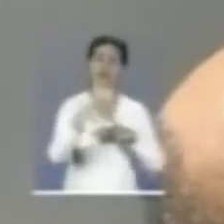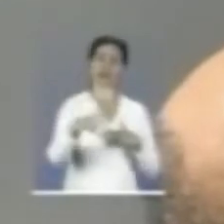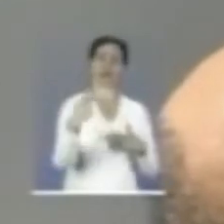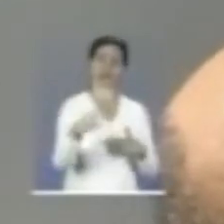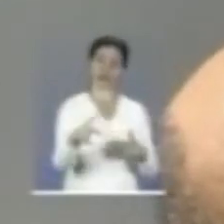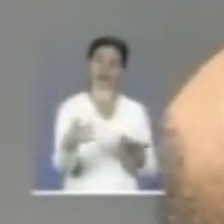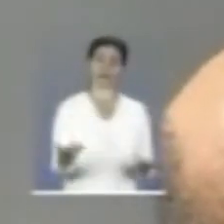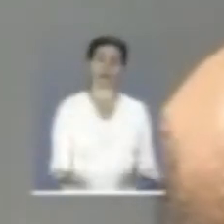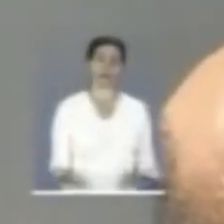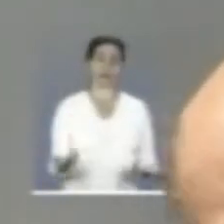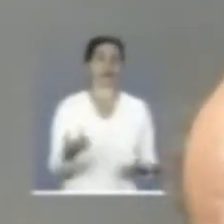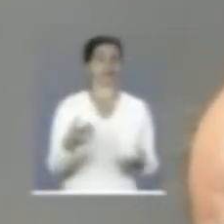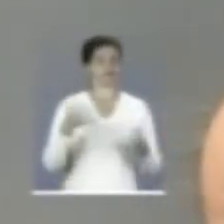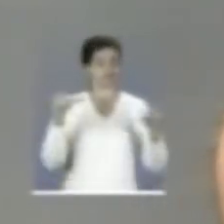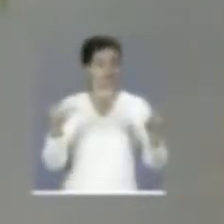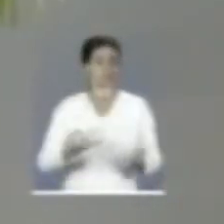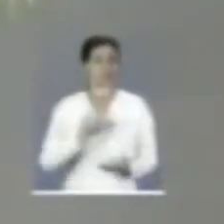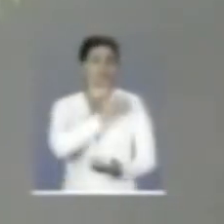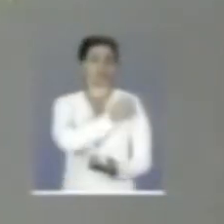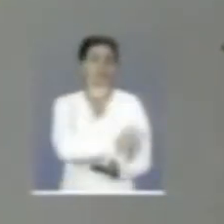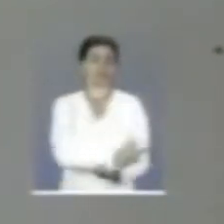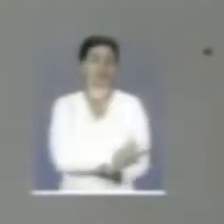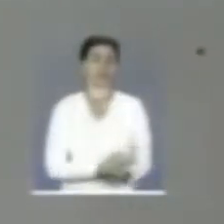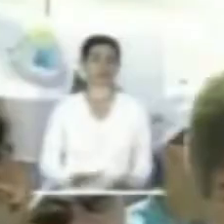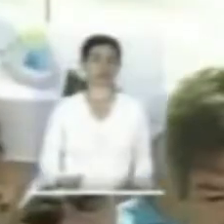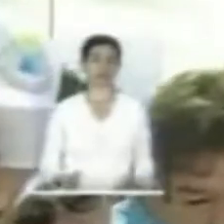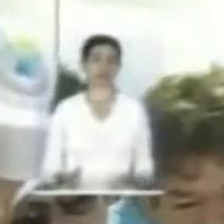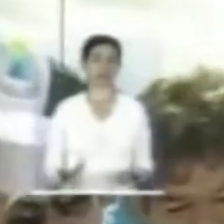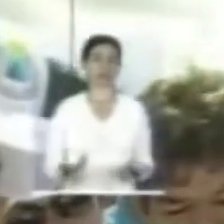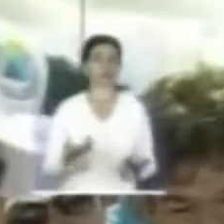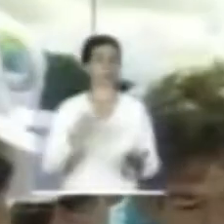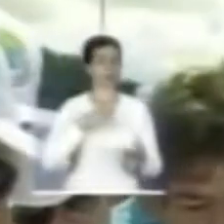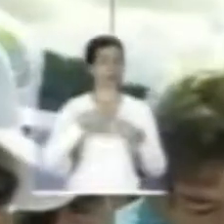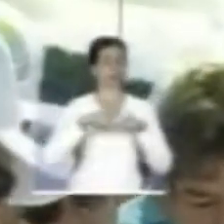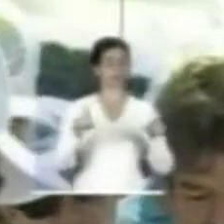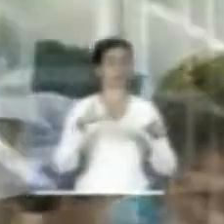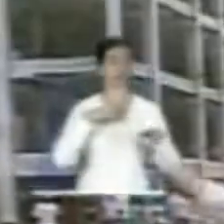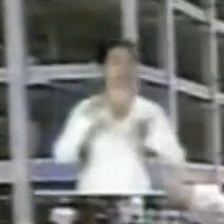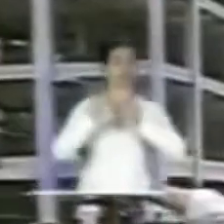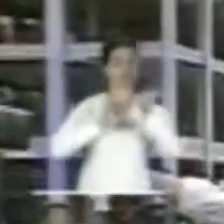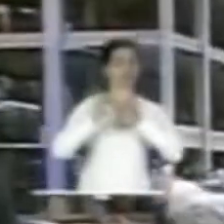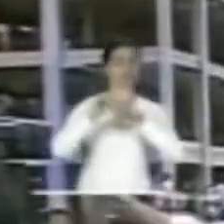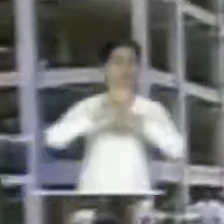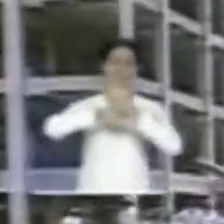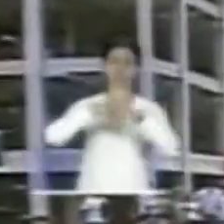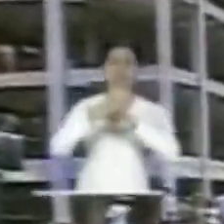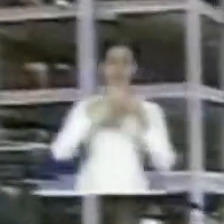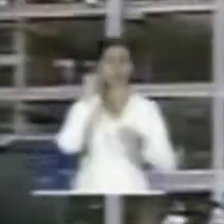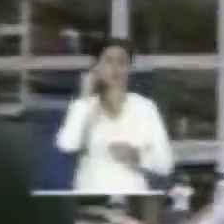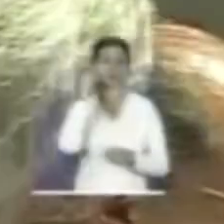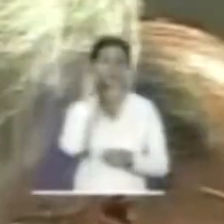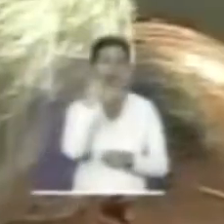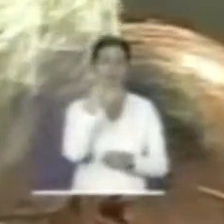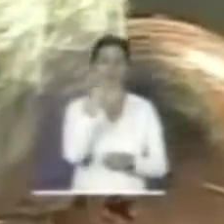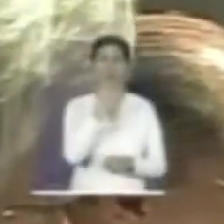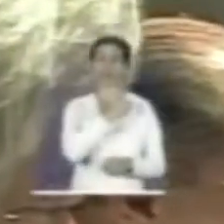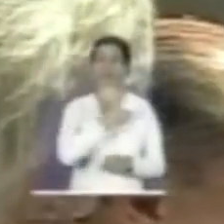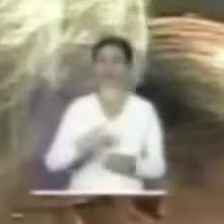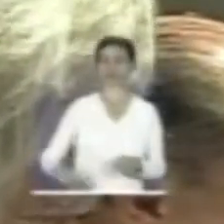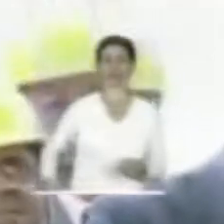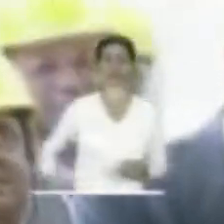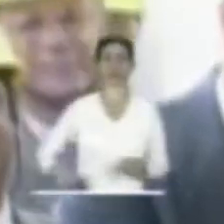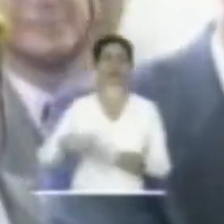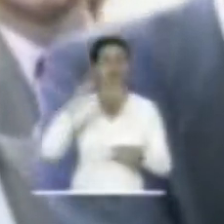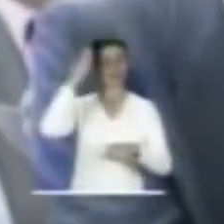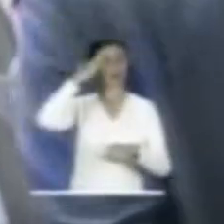dele, por ele ser corretíssimo, né? Mas o administrador competente, um governante experiente,